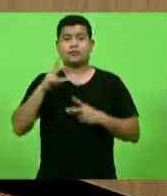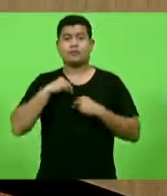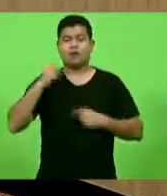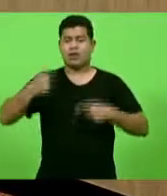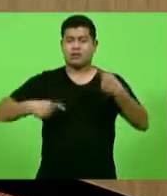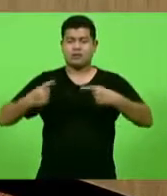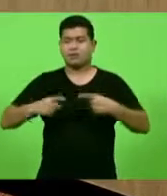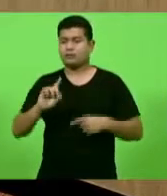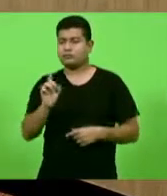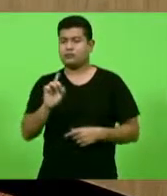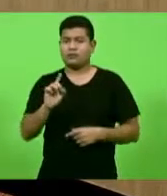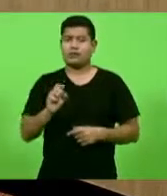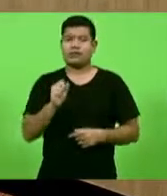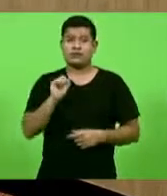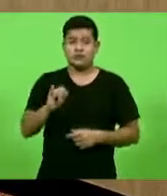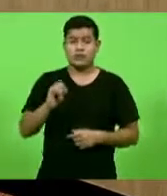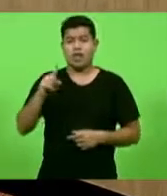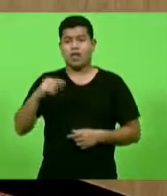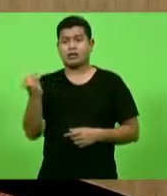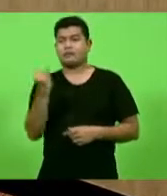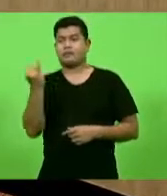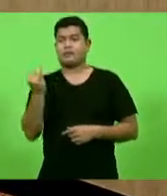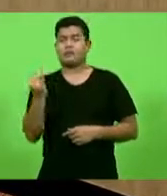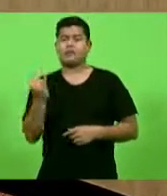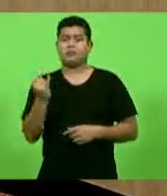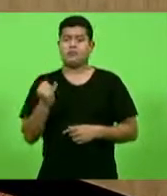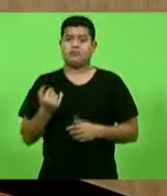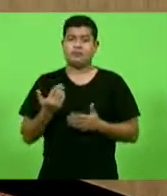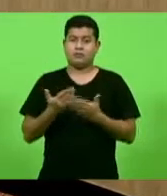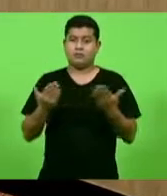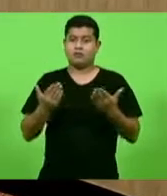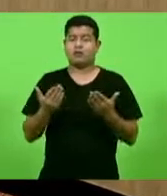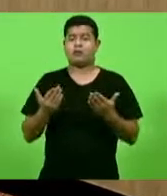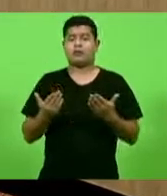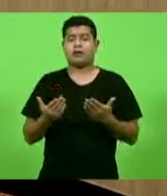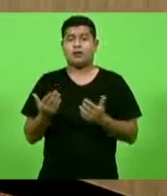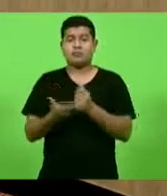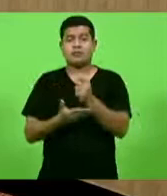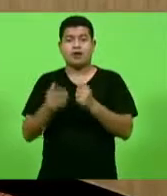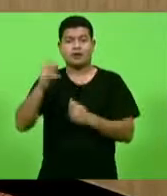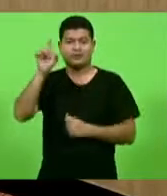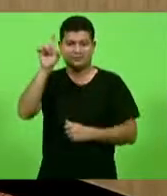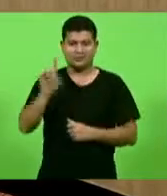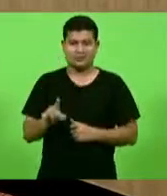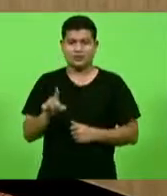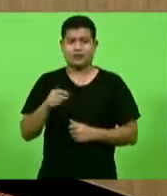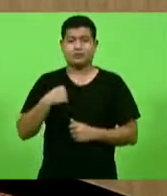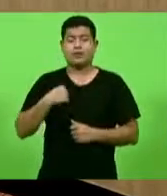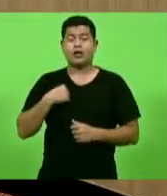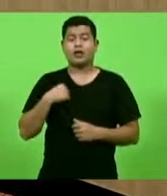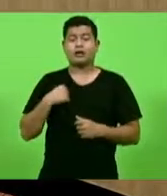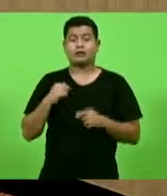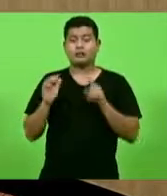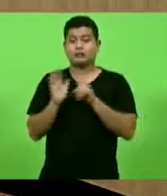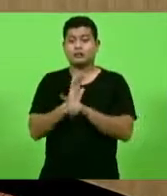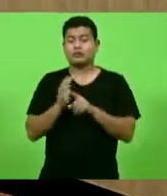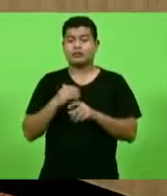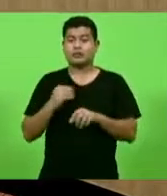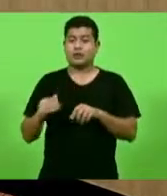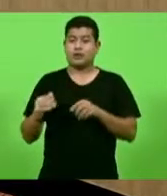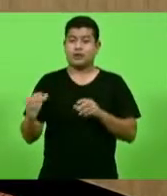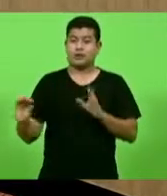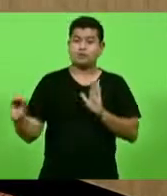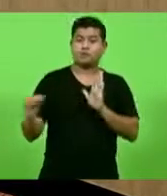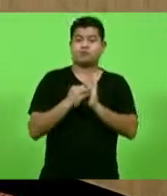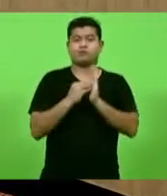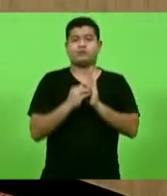discutir se é importante, noções de direito, mas eu questiono fazer um projeto, inserir uma